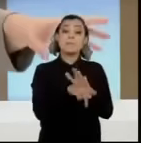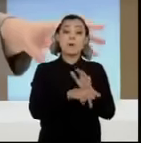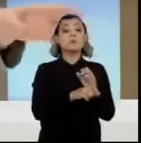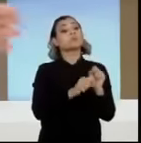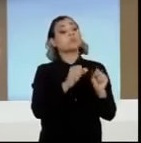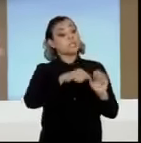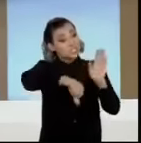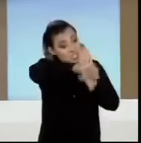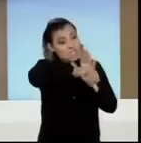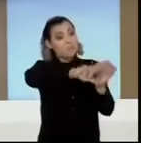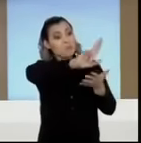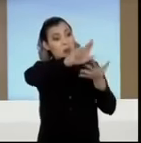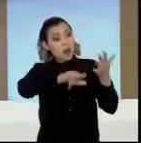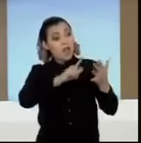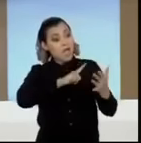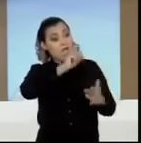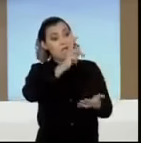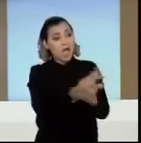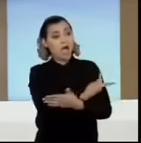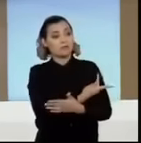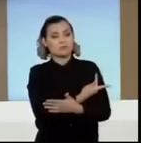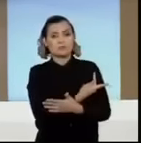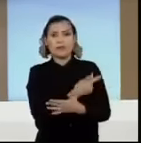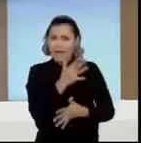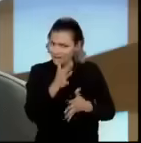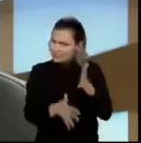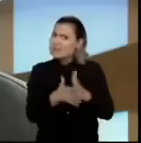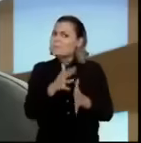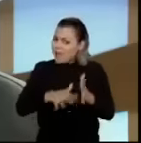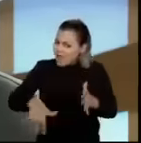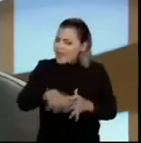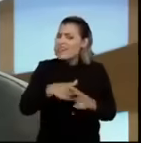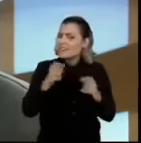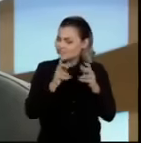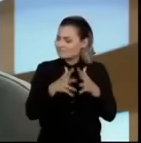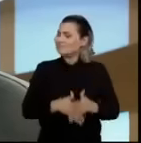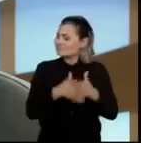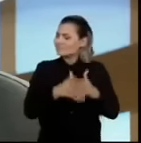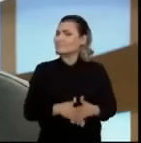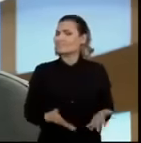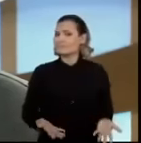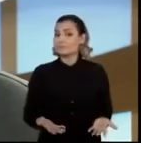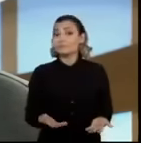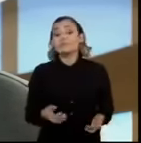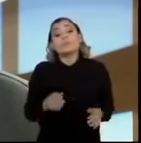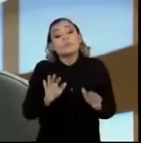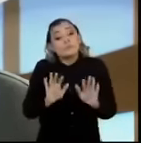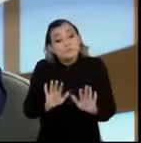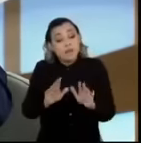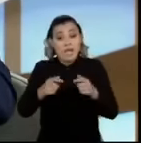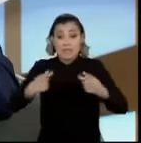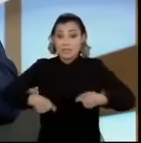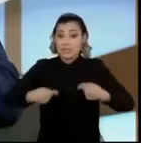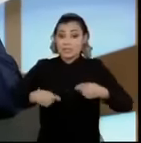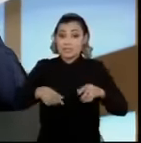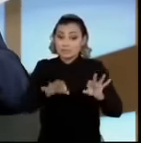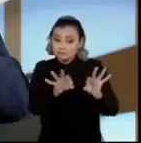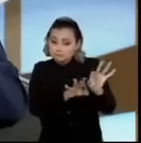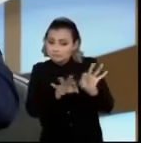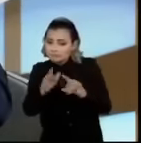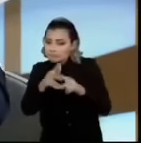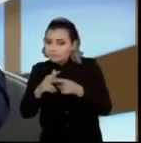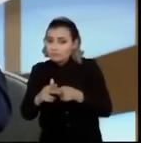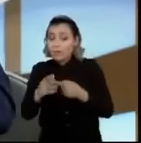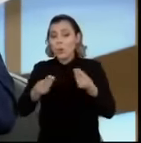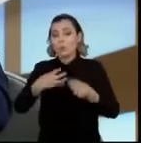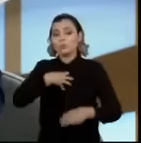atividade criminosa, quer dizer, contamina o setor. Não, eu não estou dizendo que não haja necessidade de ajustes da forma de falar